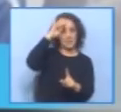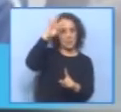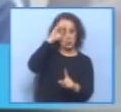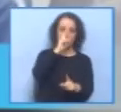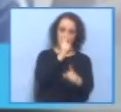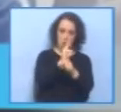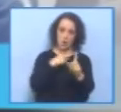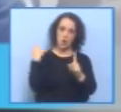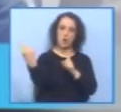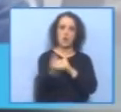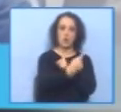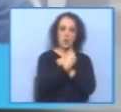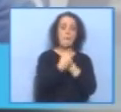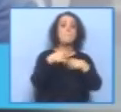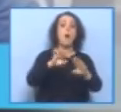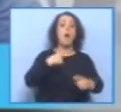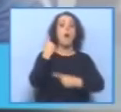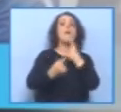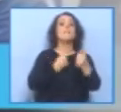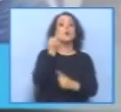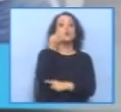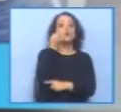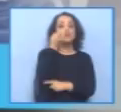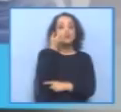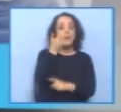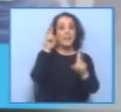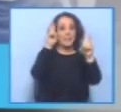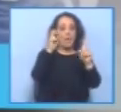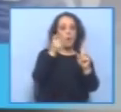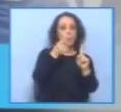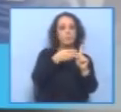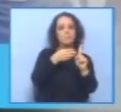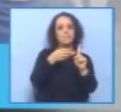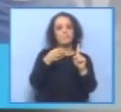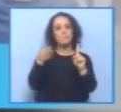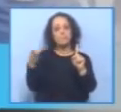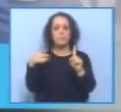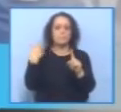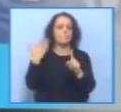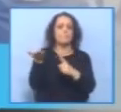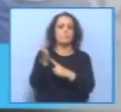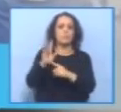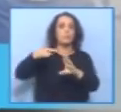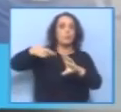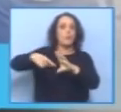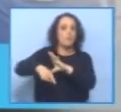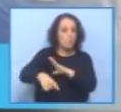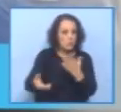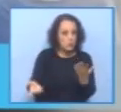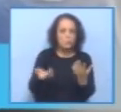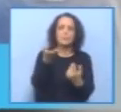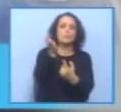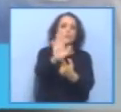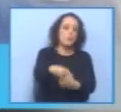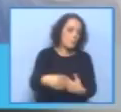vezes saímos desse tema e procuramos aprofundar, por exemplo, falar sobre